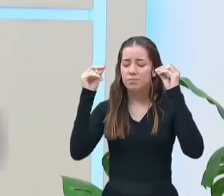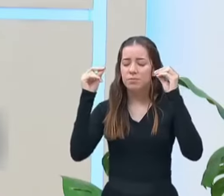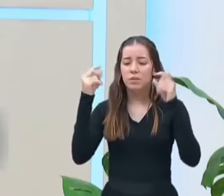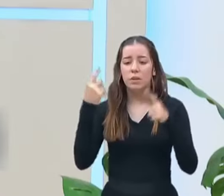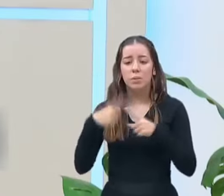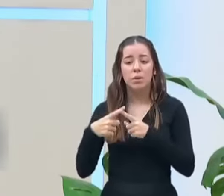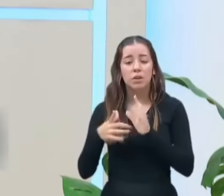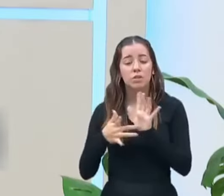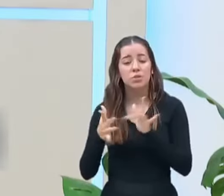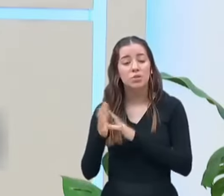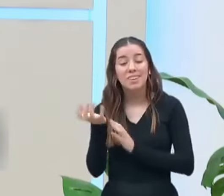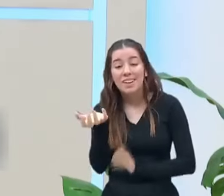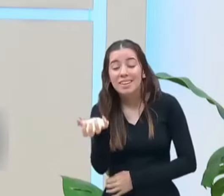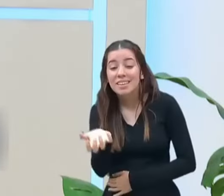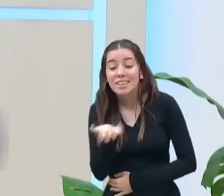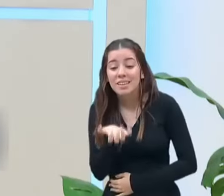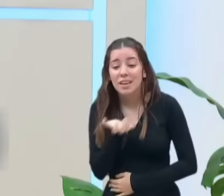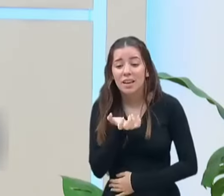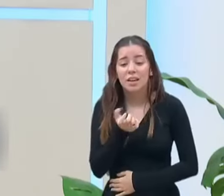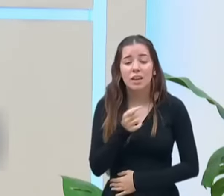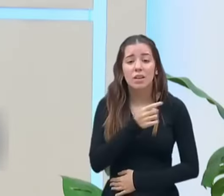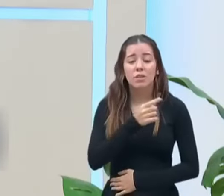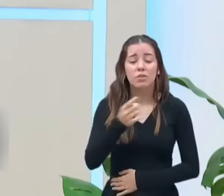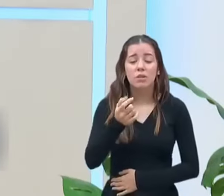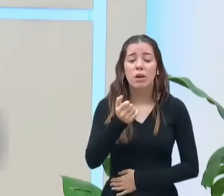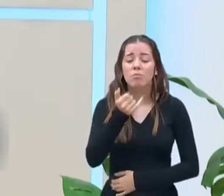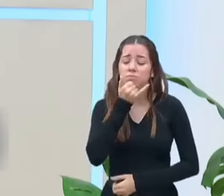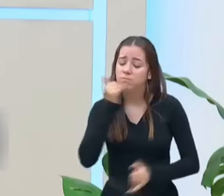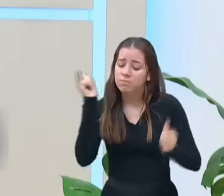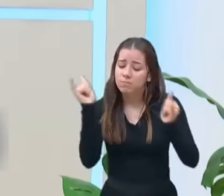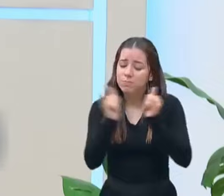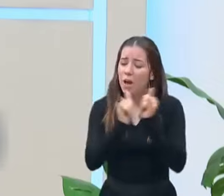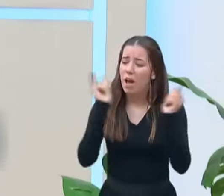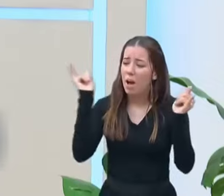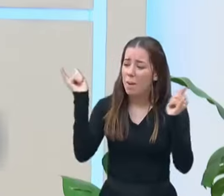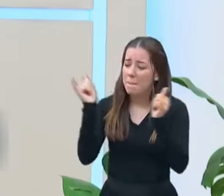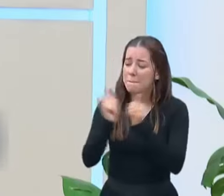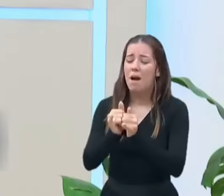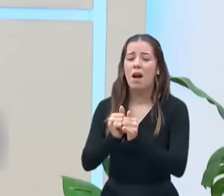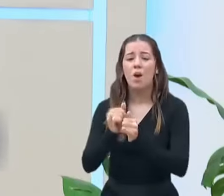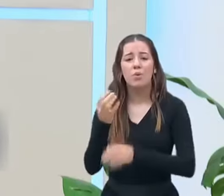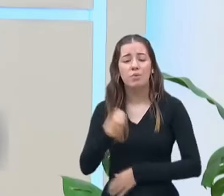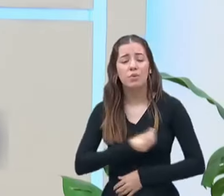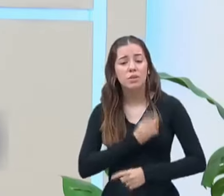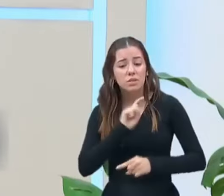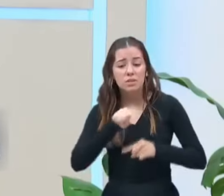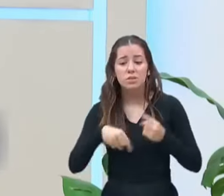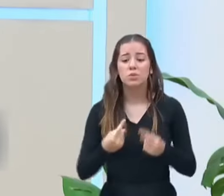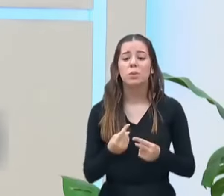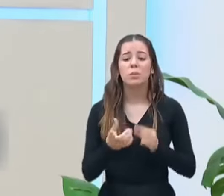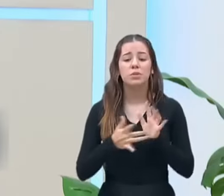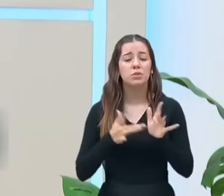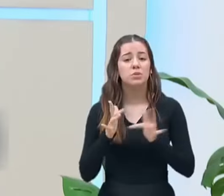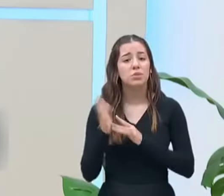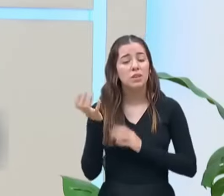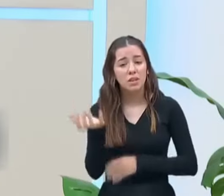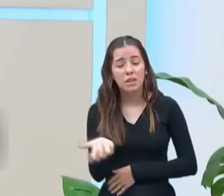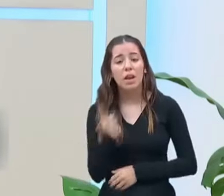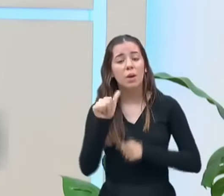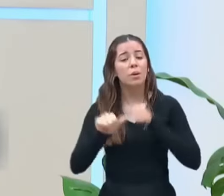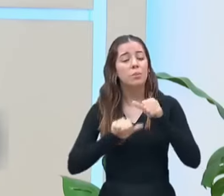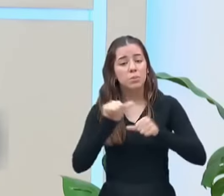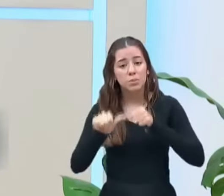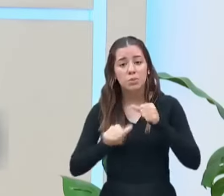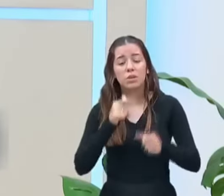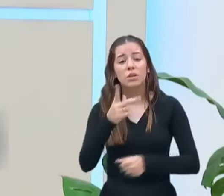Eu quero que você se volte, eu quero perdoar você, eu quero transformar você, eu quero mudar